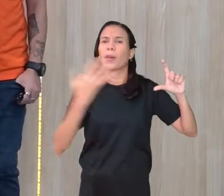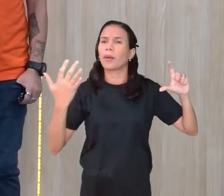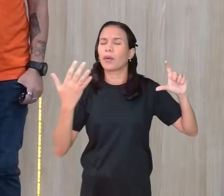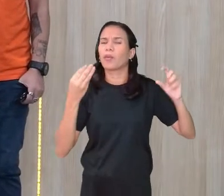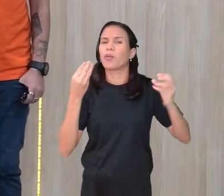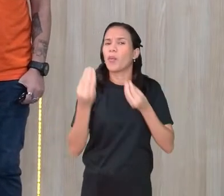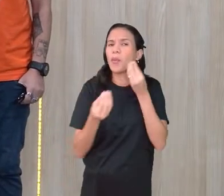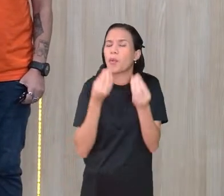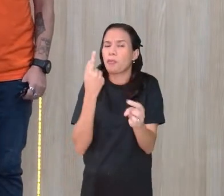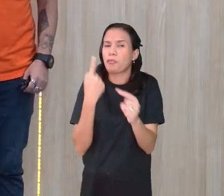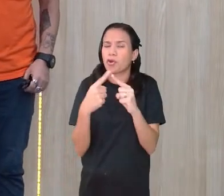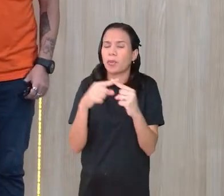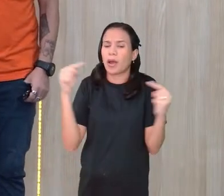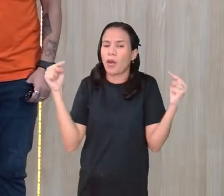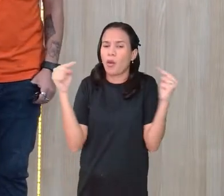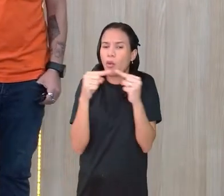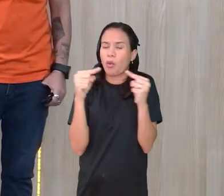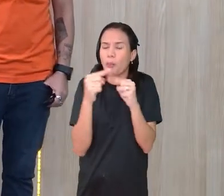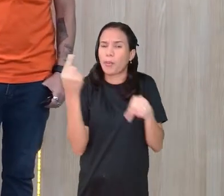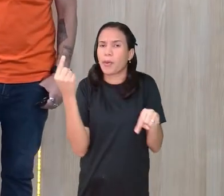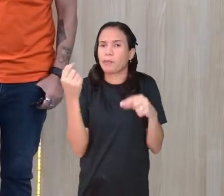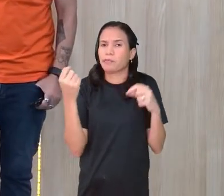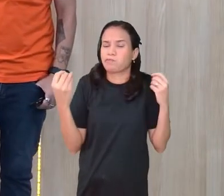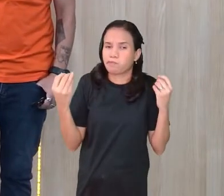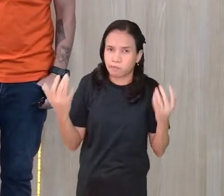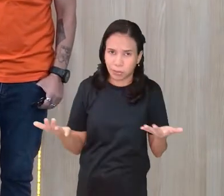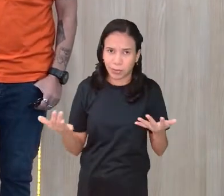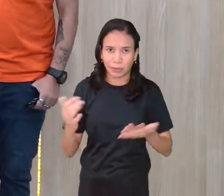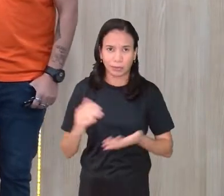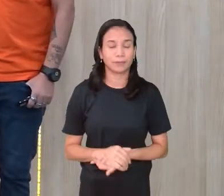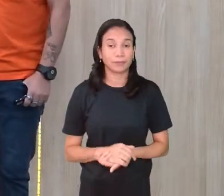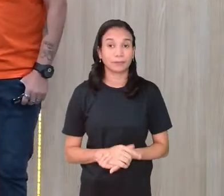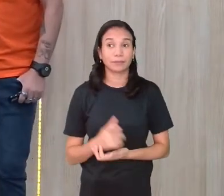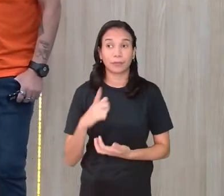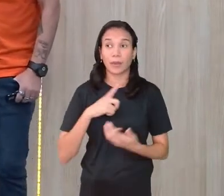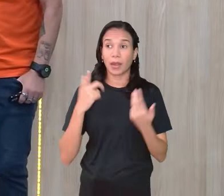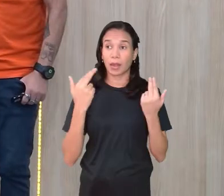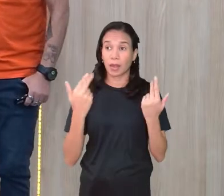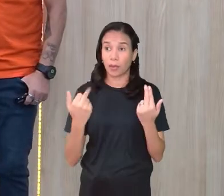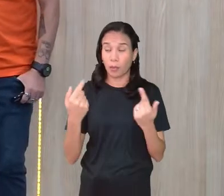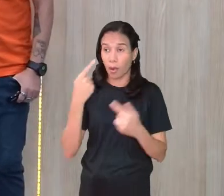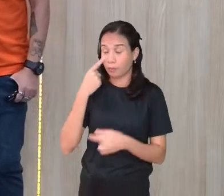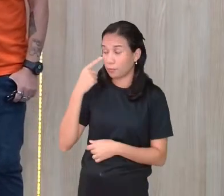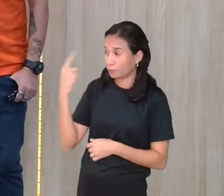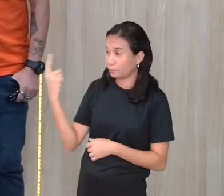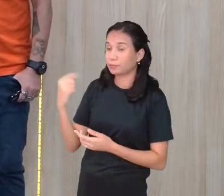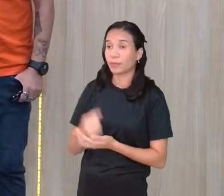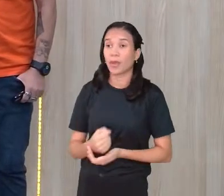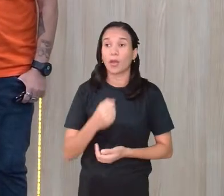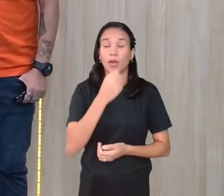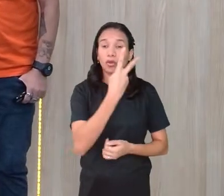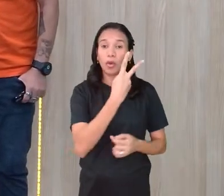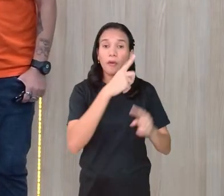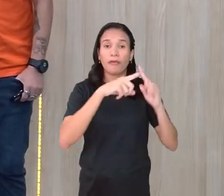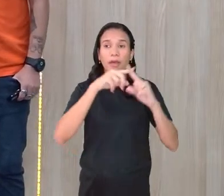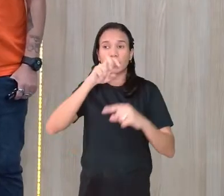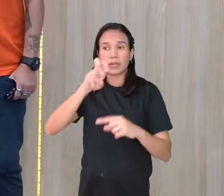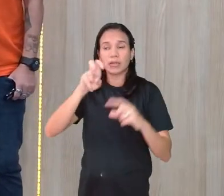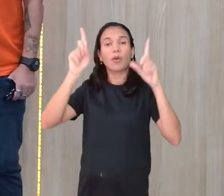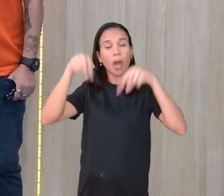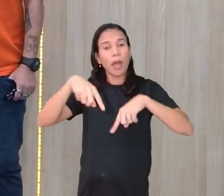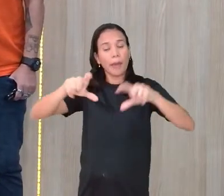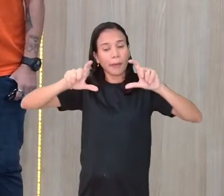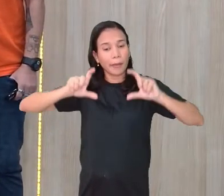seria a multiplicação que eu utilizaria aí para representar essa adição? A mesma coisa aqui. 2 vezes o 5,